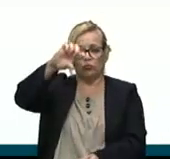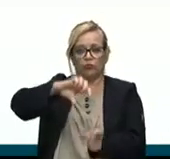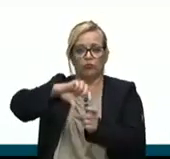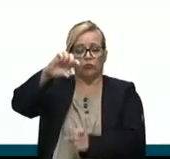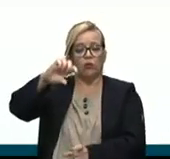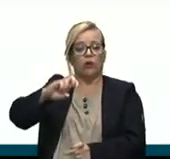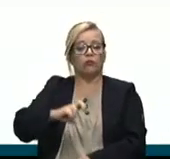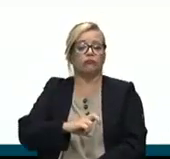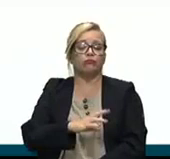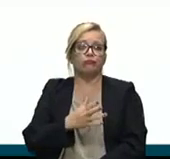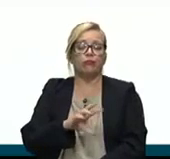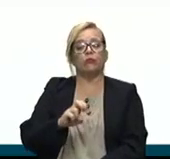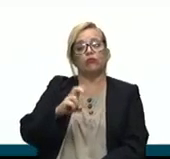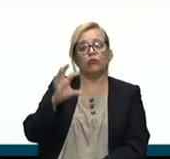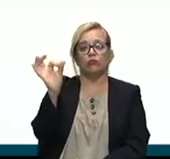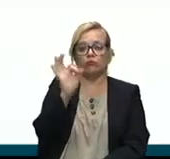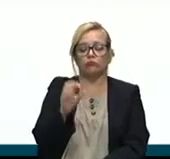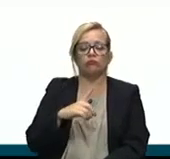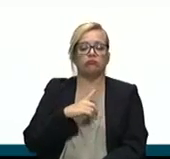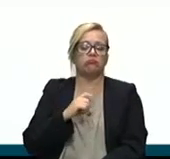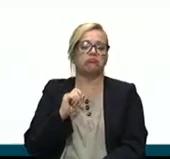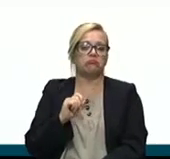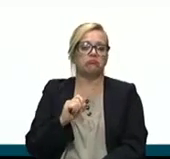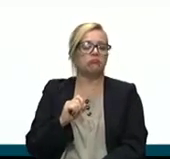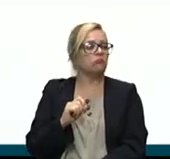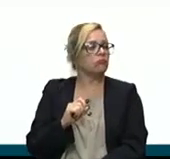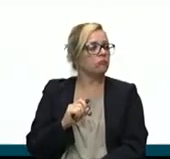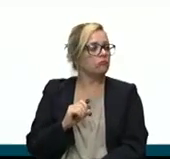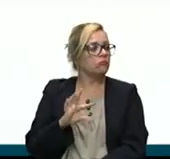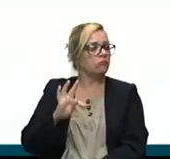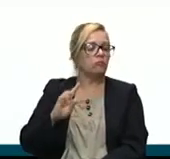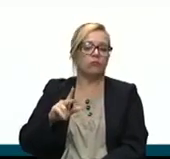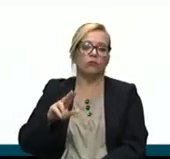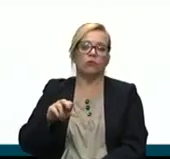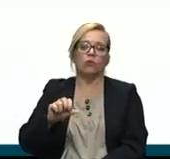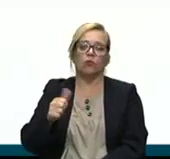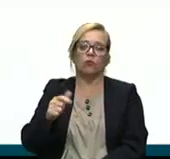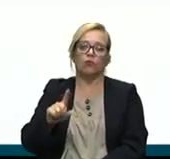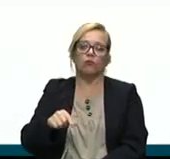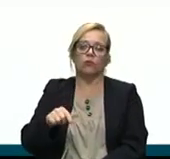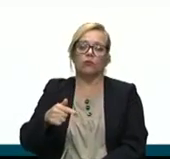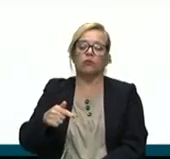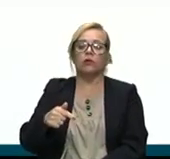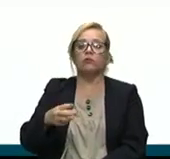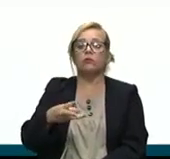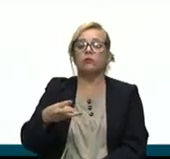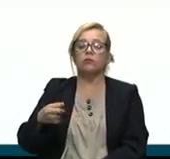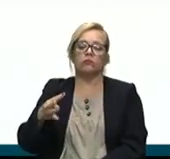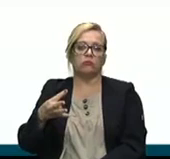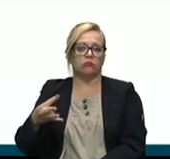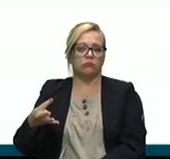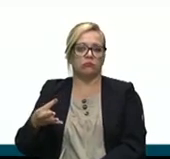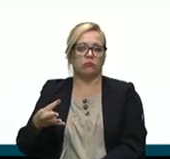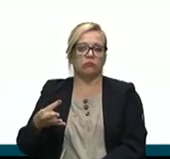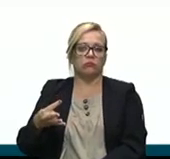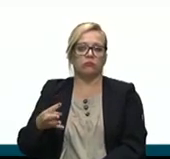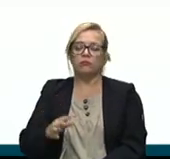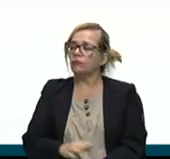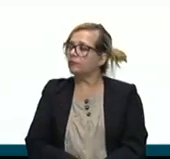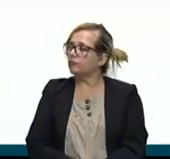de 5%, temos T igual a 1,734.